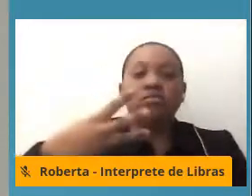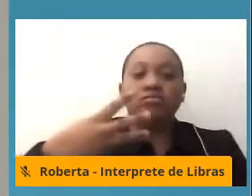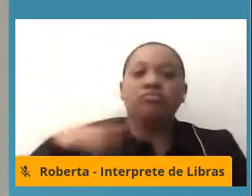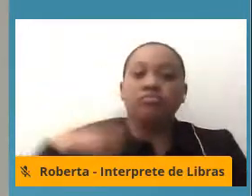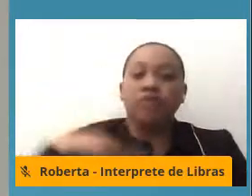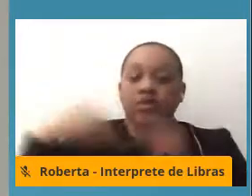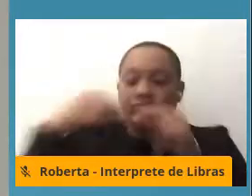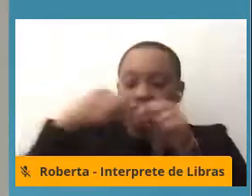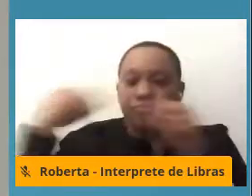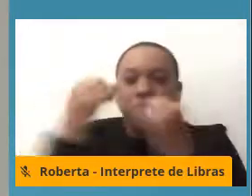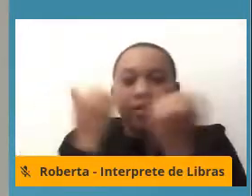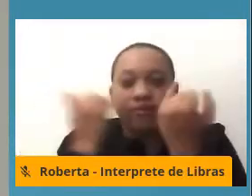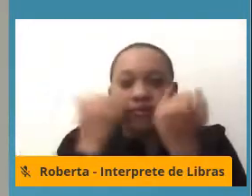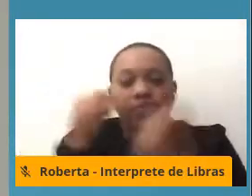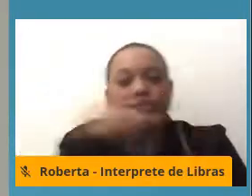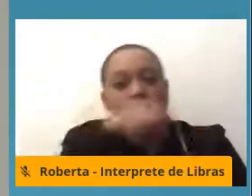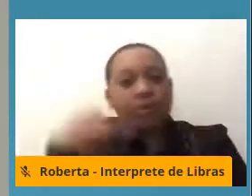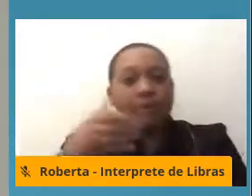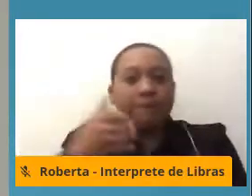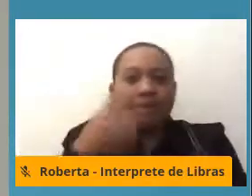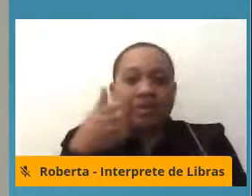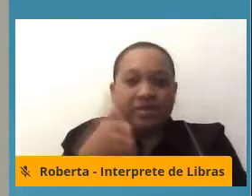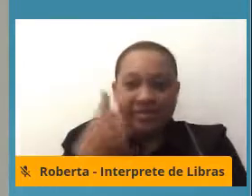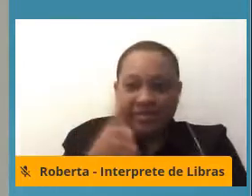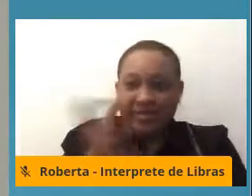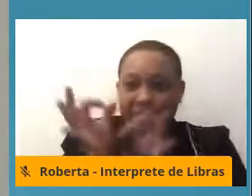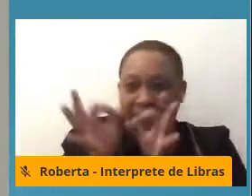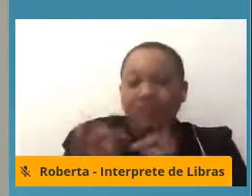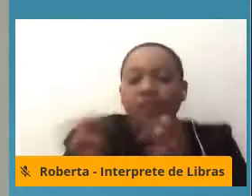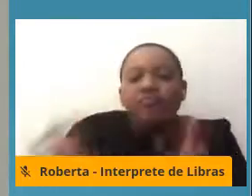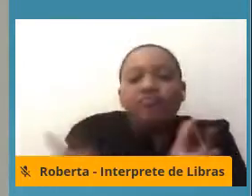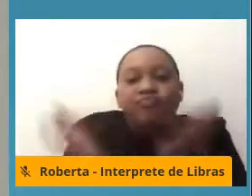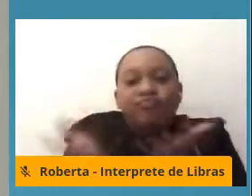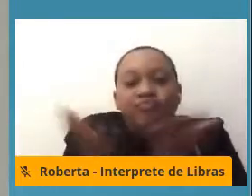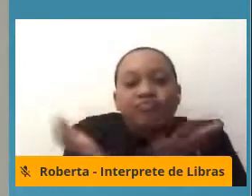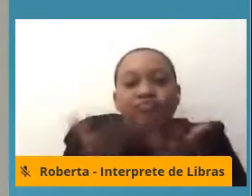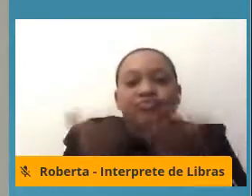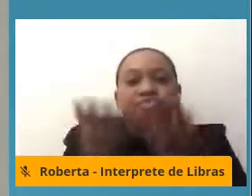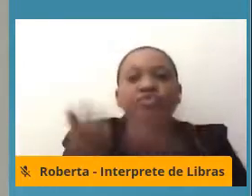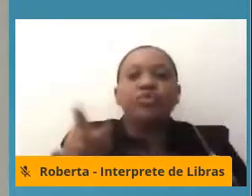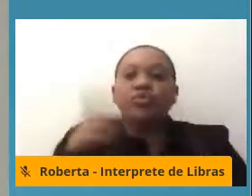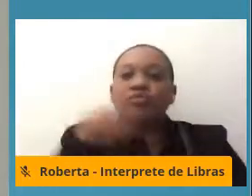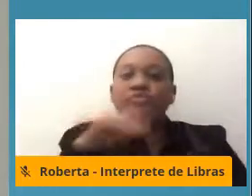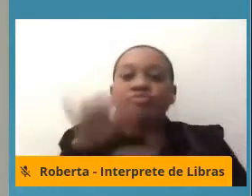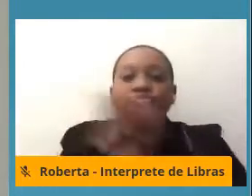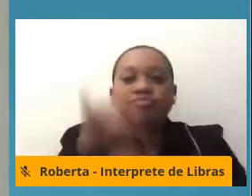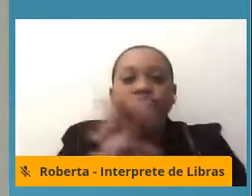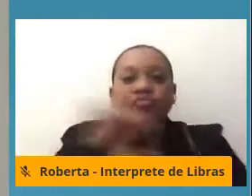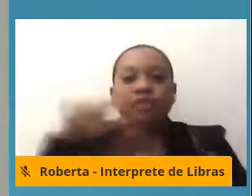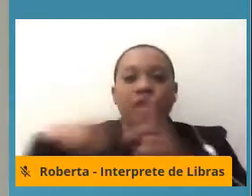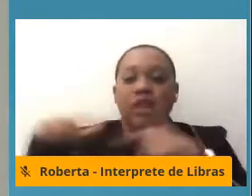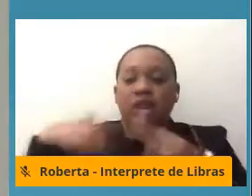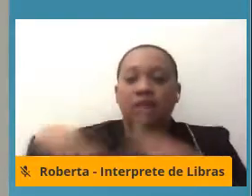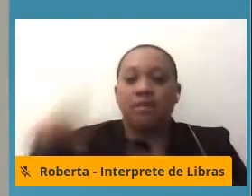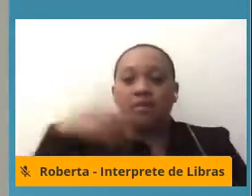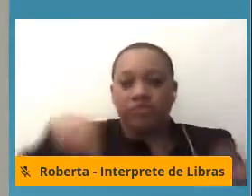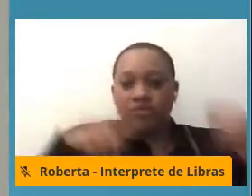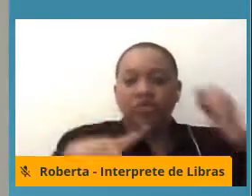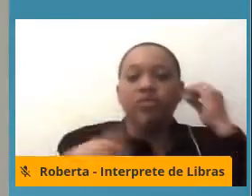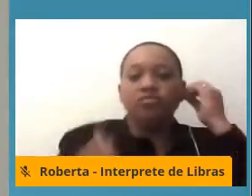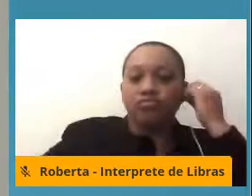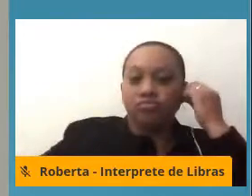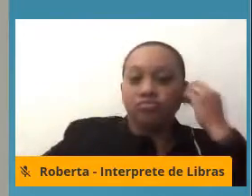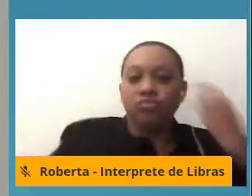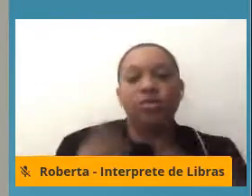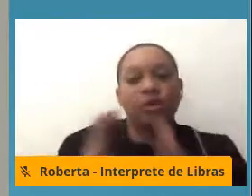tá? Então participem. A gente quer estimular com isso que vocês façam a divulgação científica dos trabalhos de vocês, que vocês levem para a comunidade qual é a